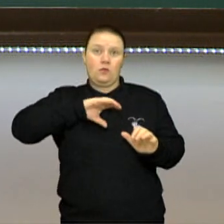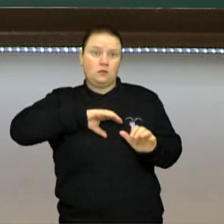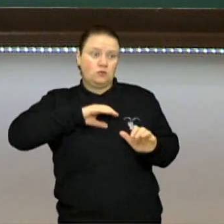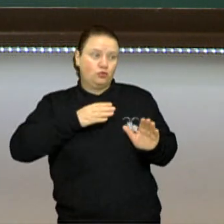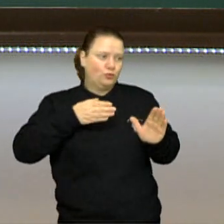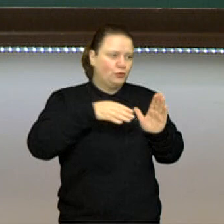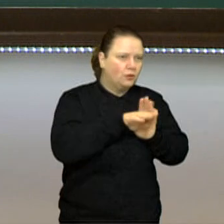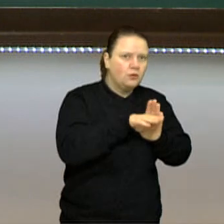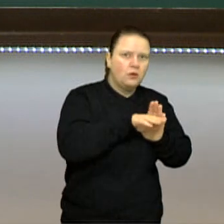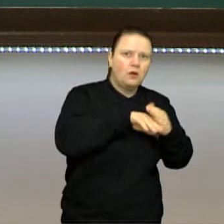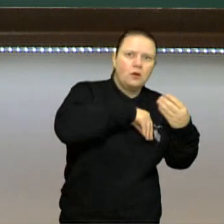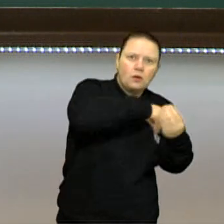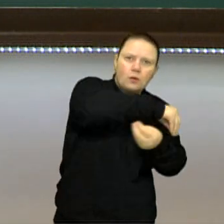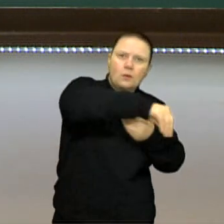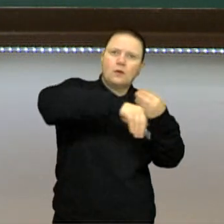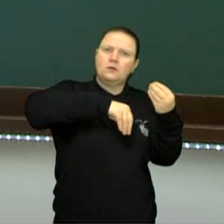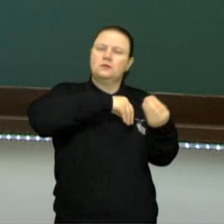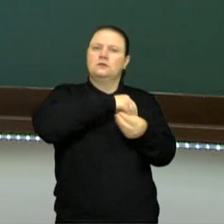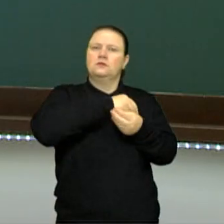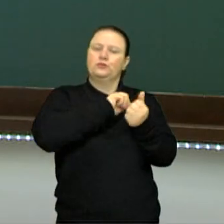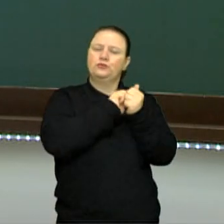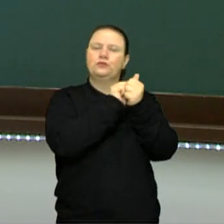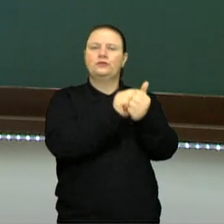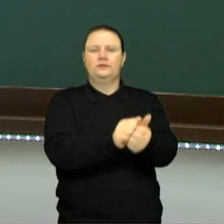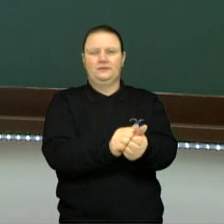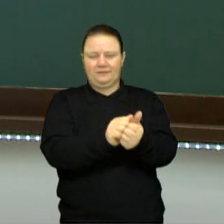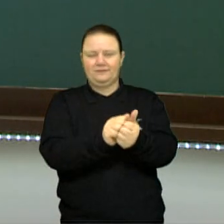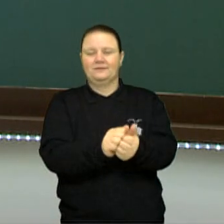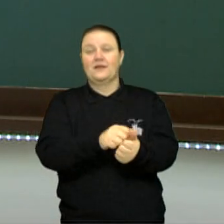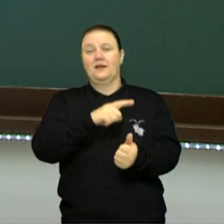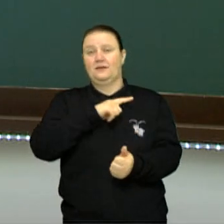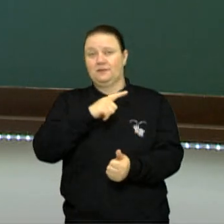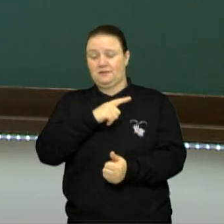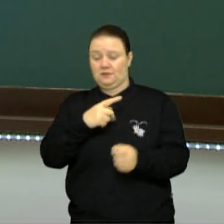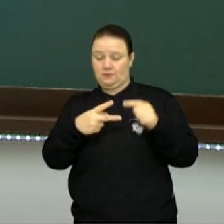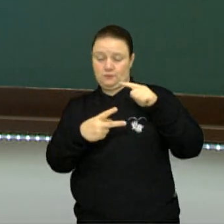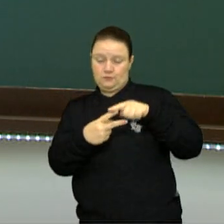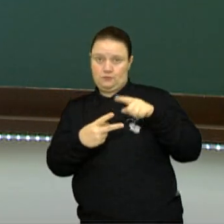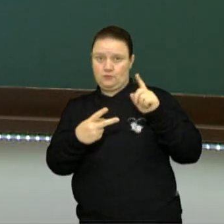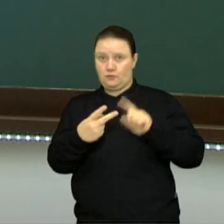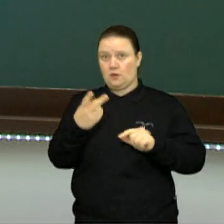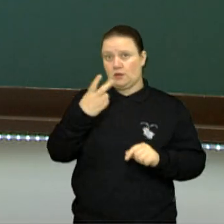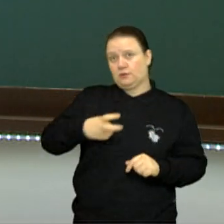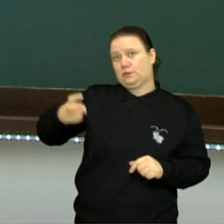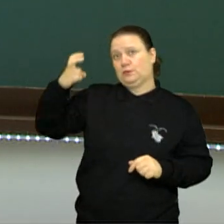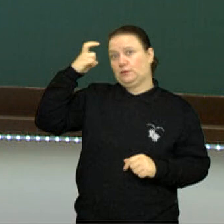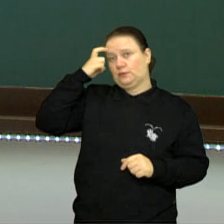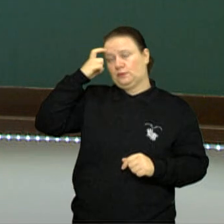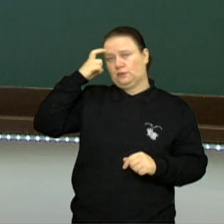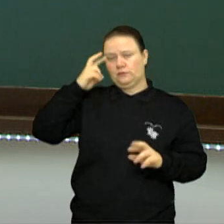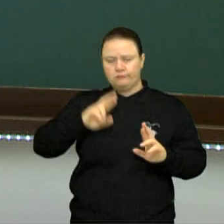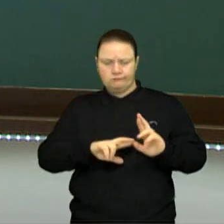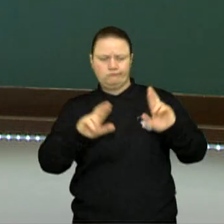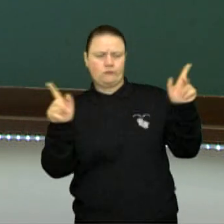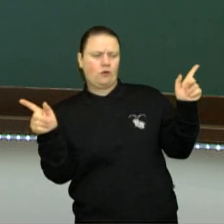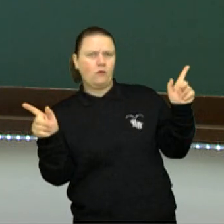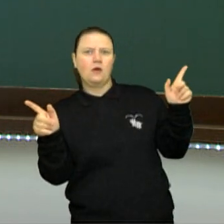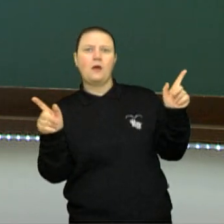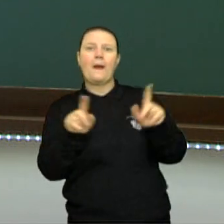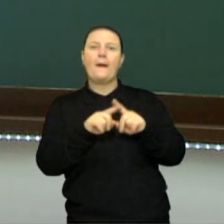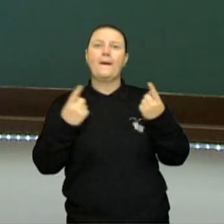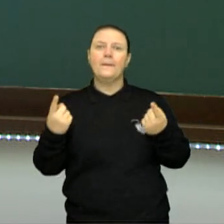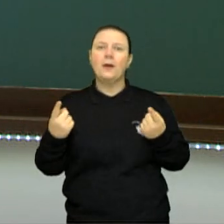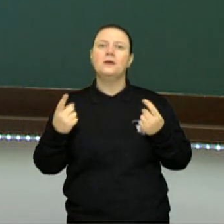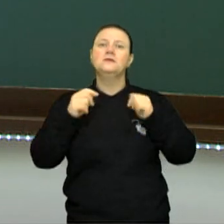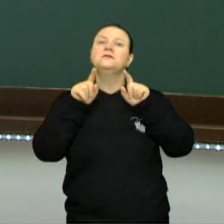também. Então, o encontro entre esses dois mundos bem diferentes, né, deu início às misturas culturais que contribuíram para a nossa